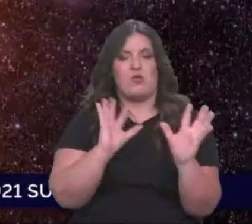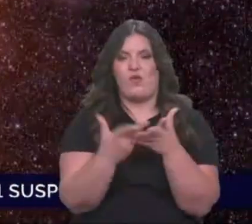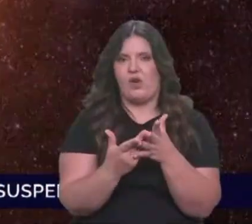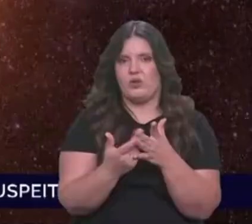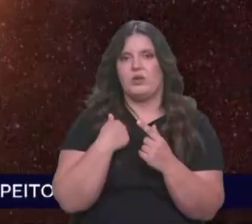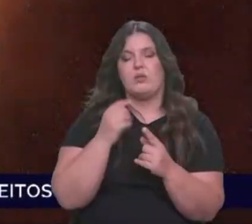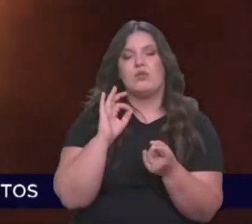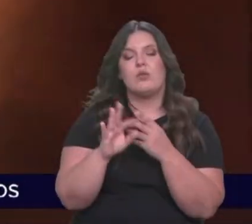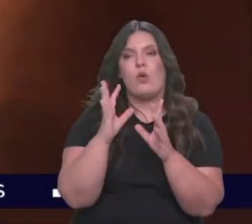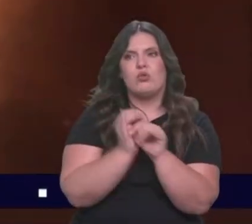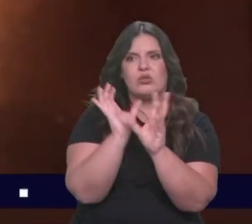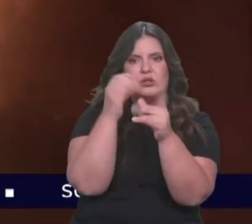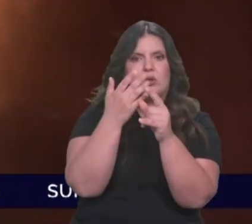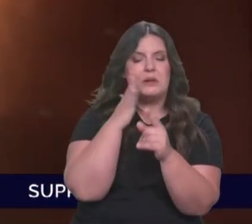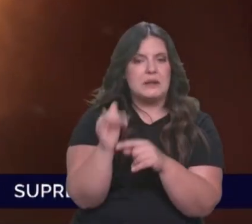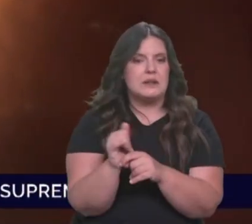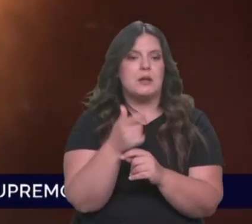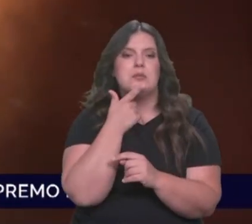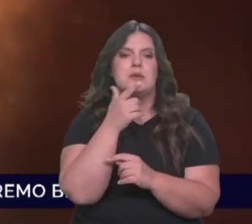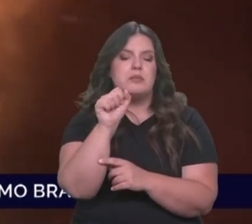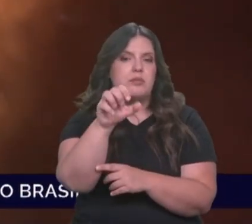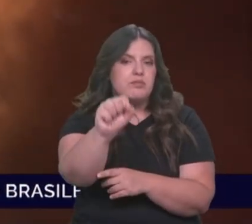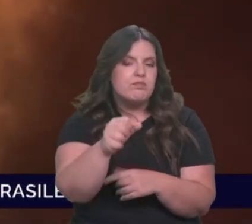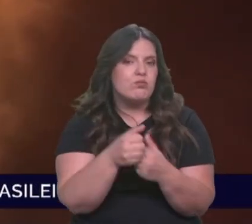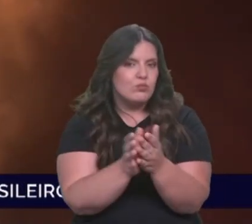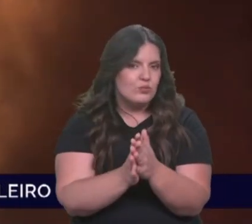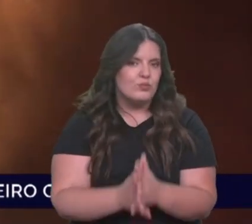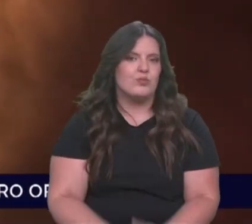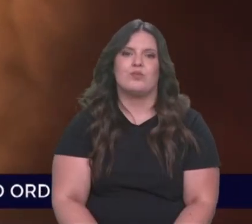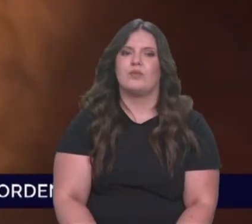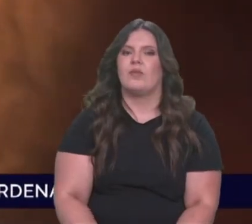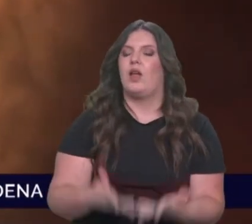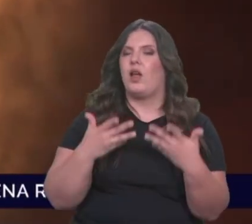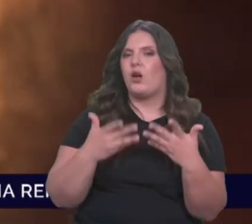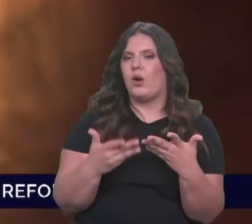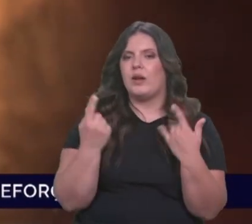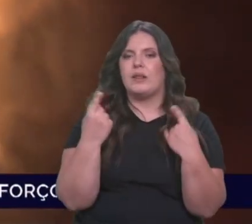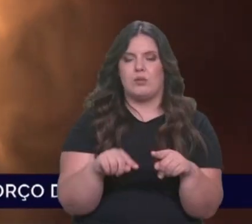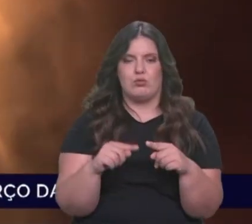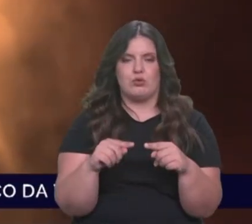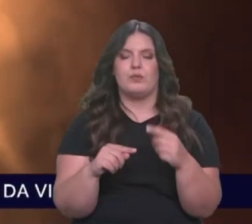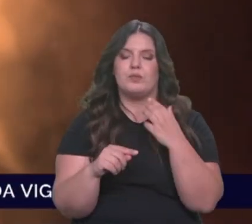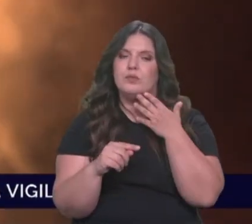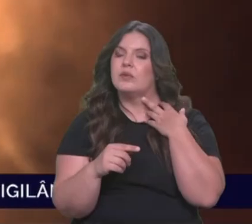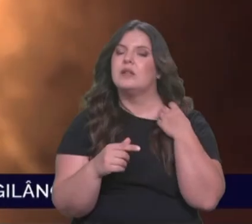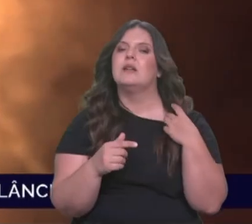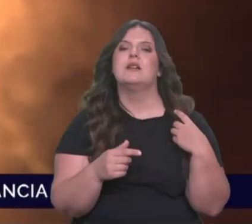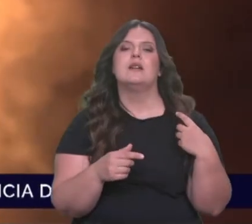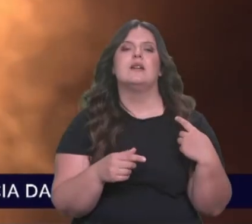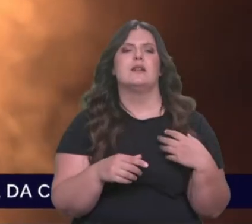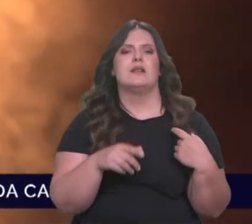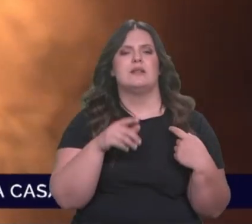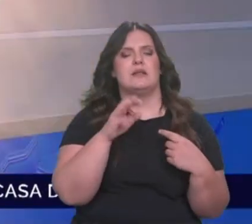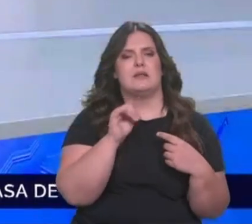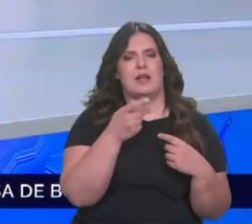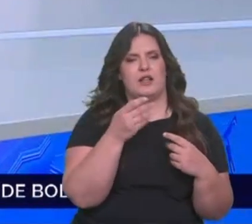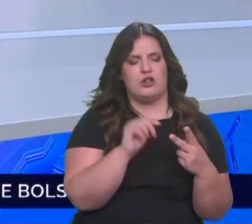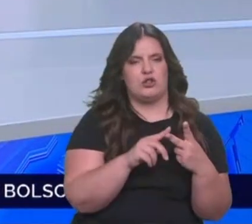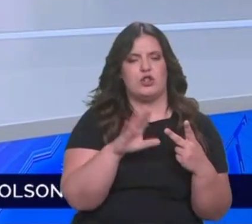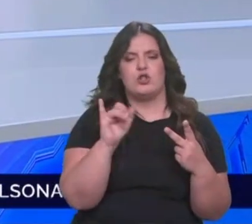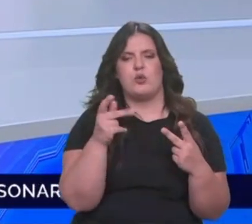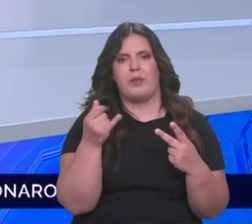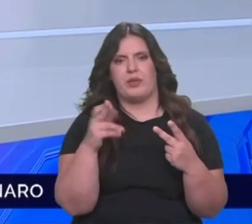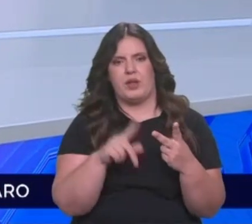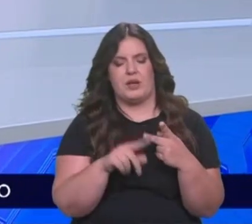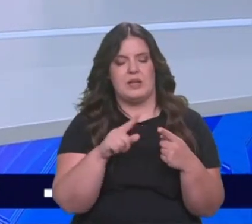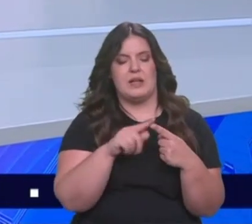tipo de telescópios para tentar identificar tudo isto. E agora, Miguel, temos Ceres e Júpiter. Ceres,